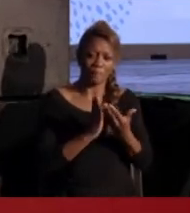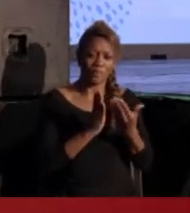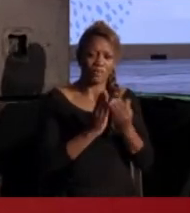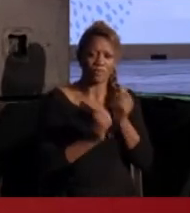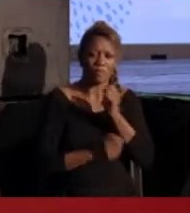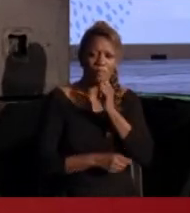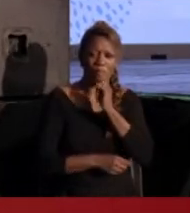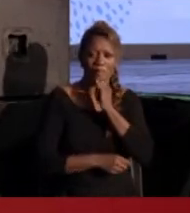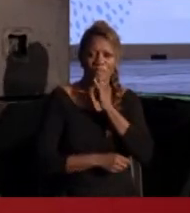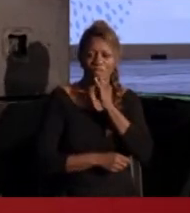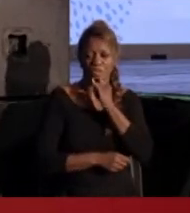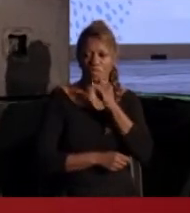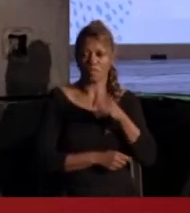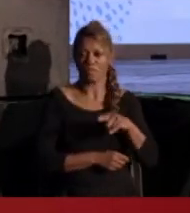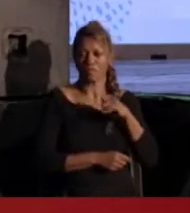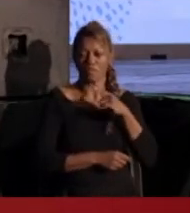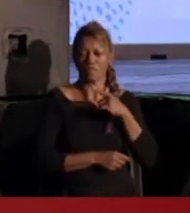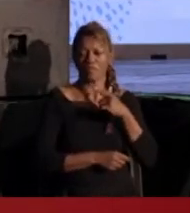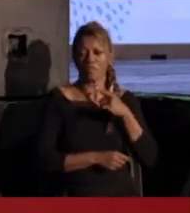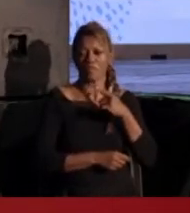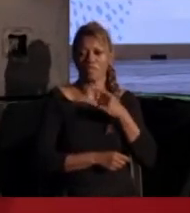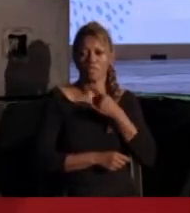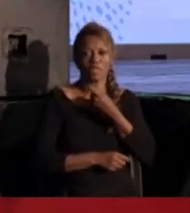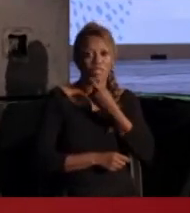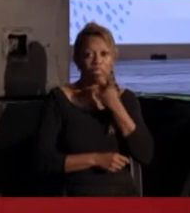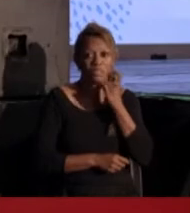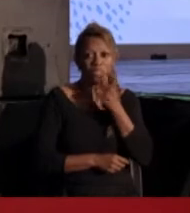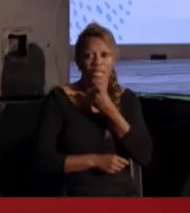exemplo, formam-se bancos de dentes,